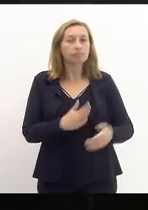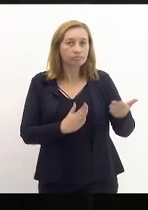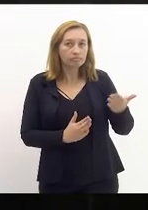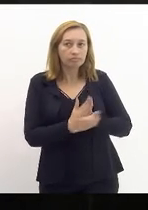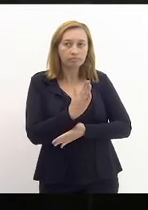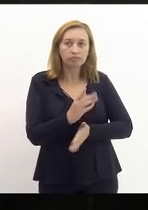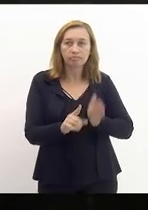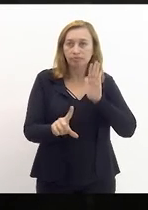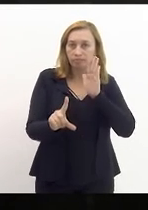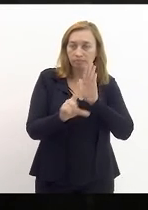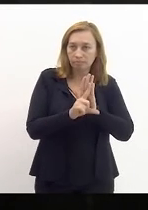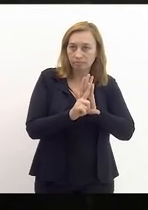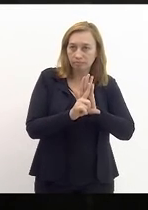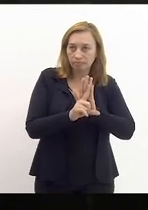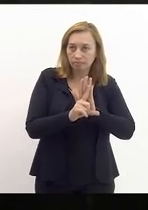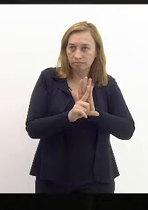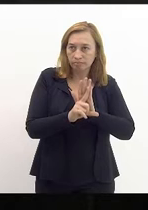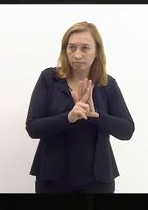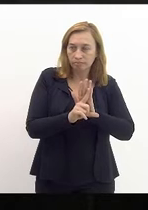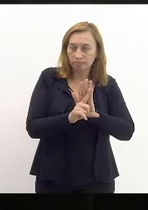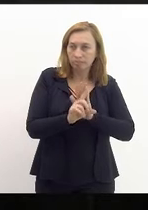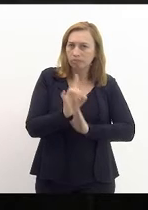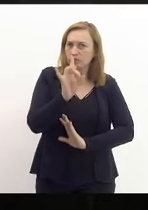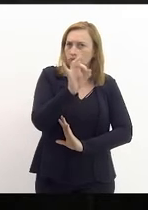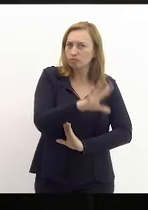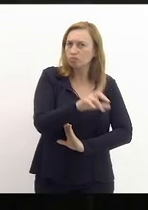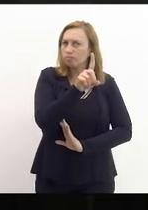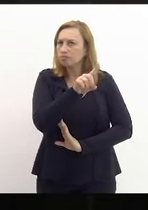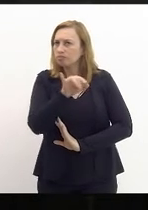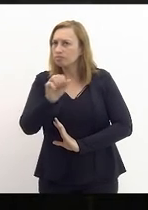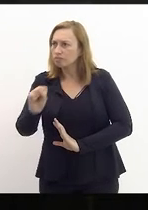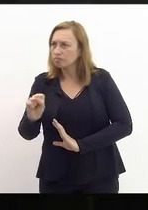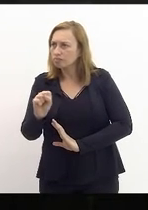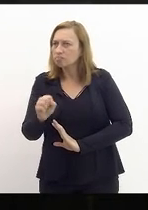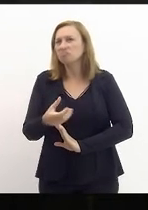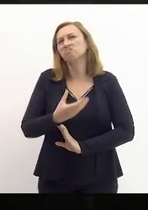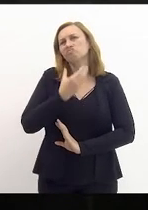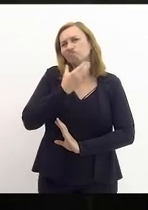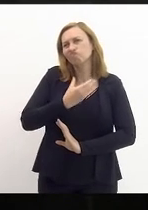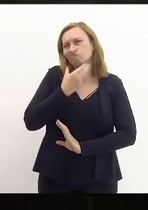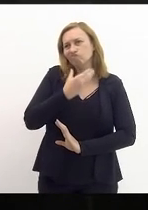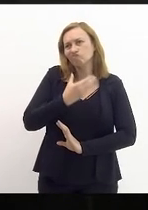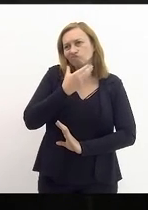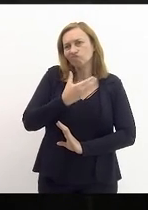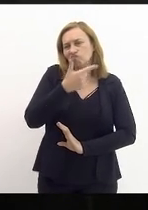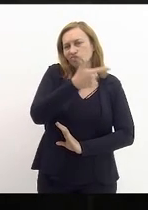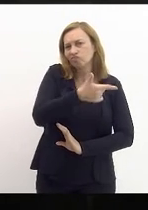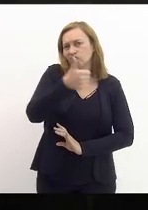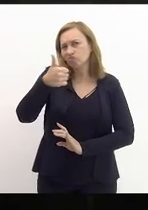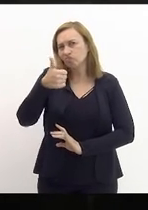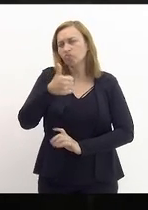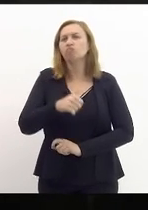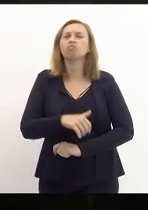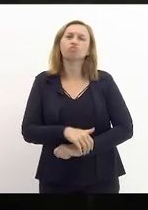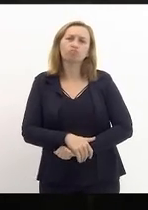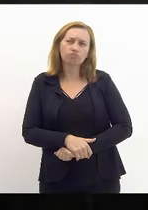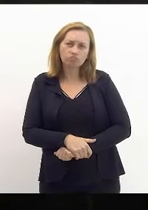aprovamos a lei nos últimos dias de dezembro de 21